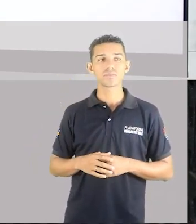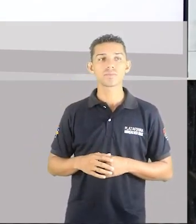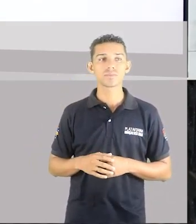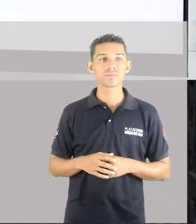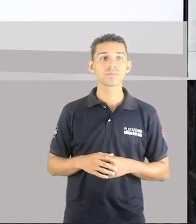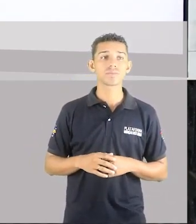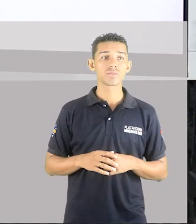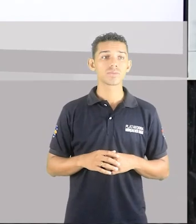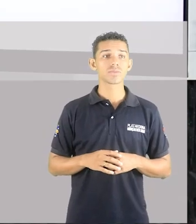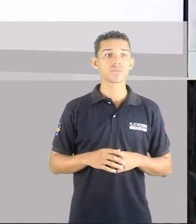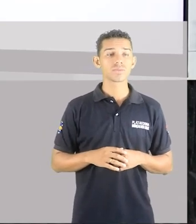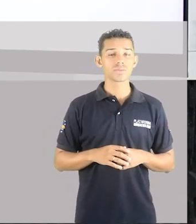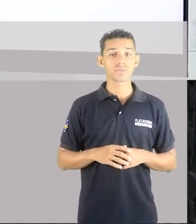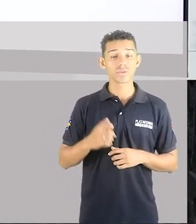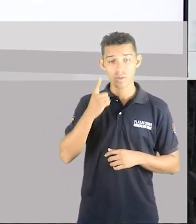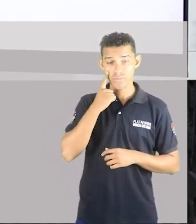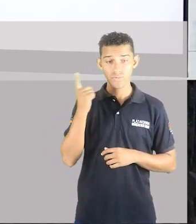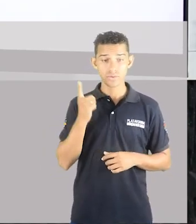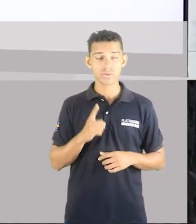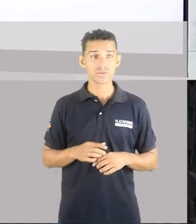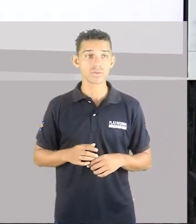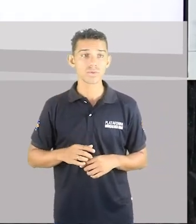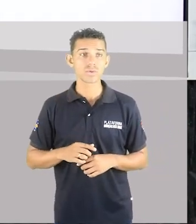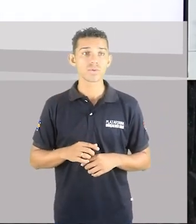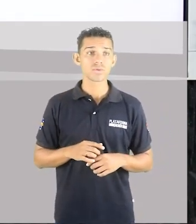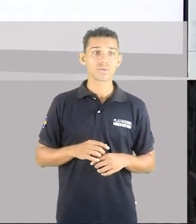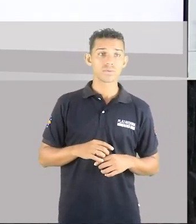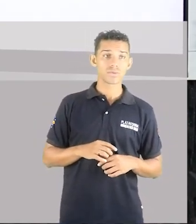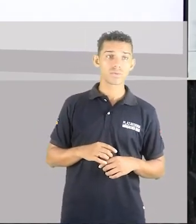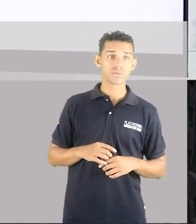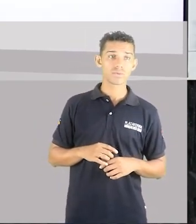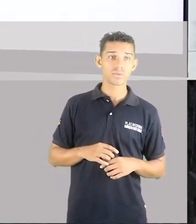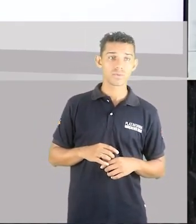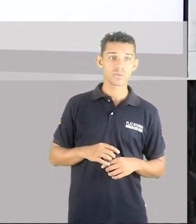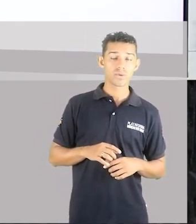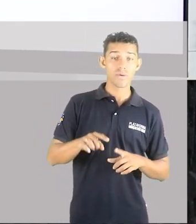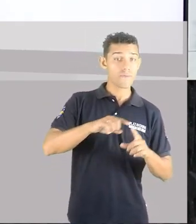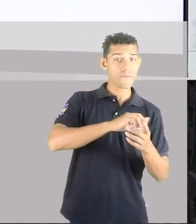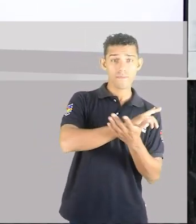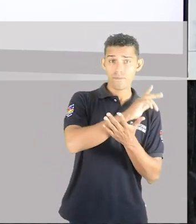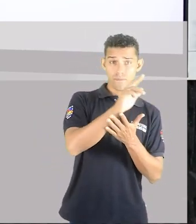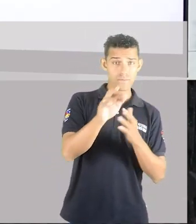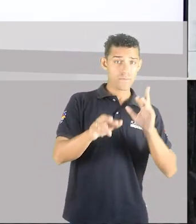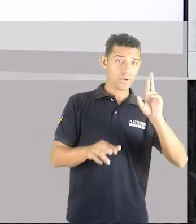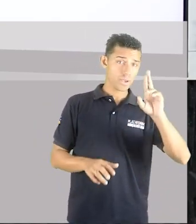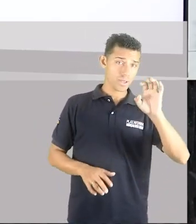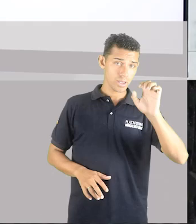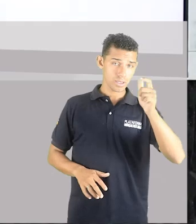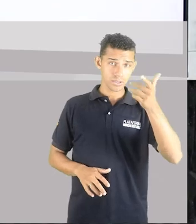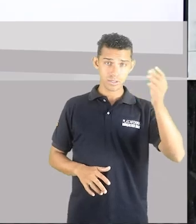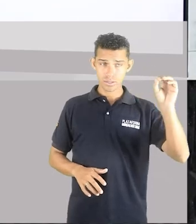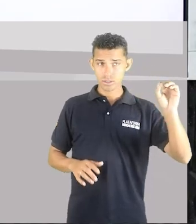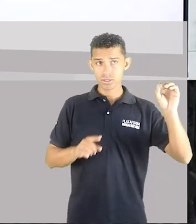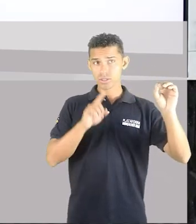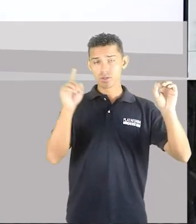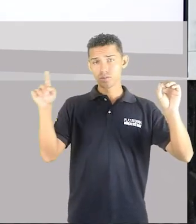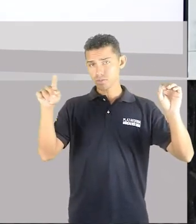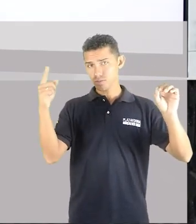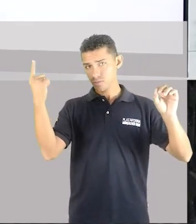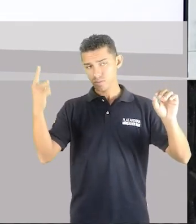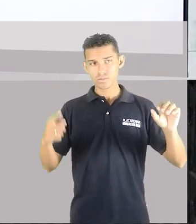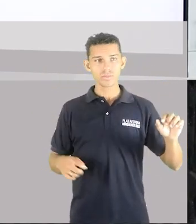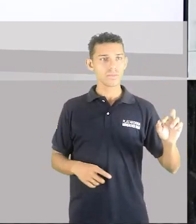Substância composta, olha só, vários reagentes me dando um só produto, síntese ou adição.